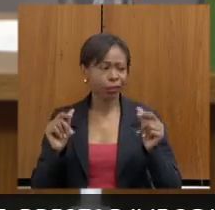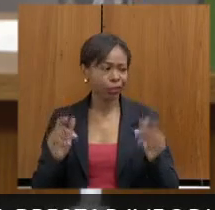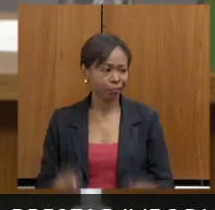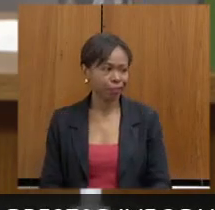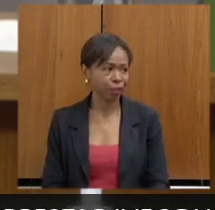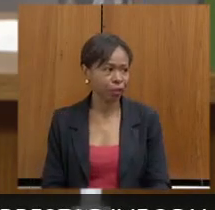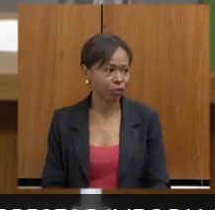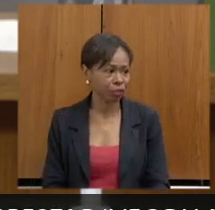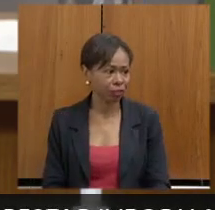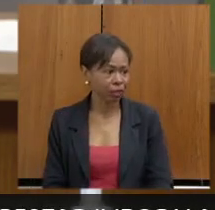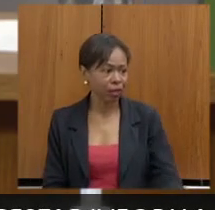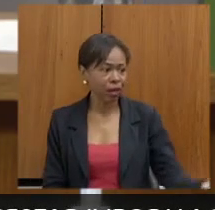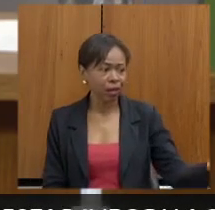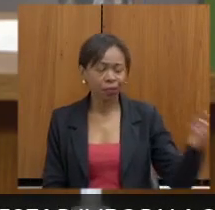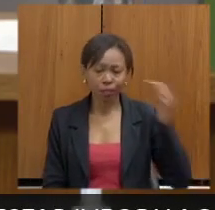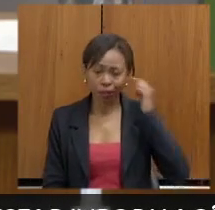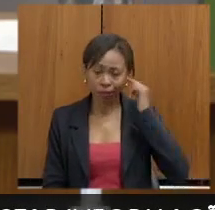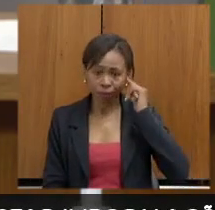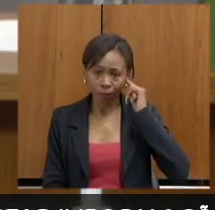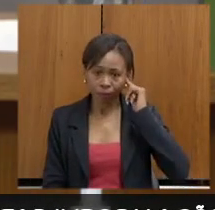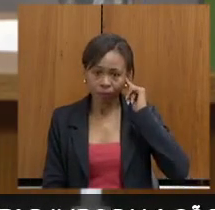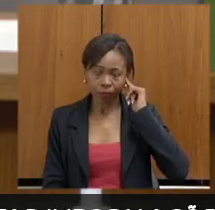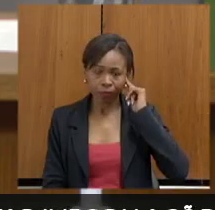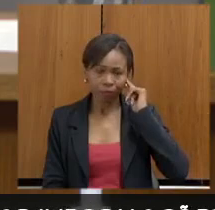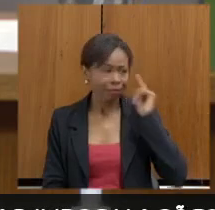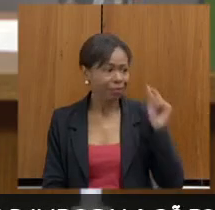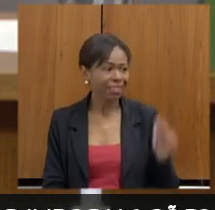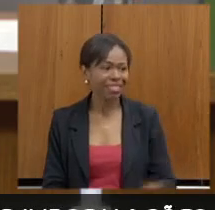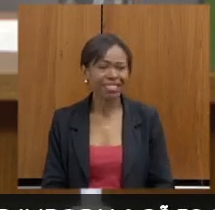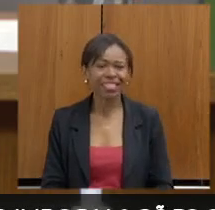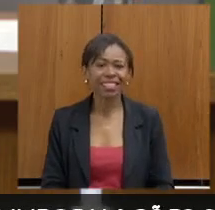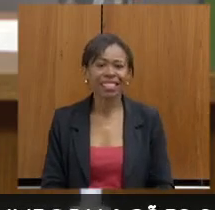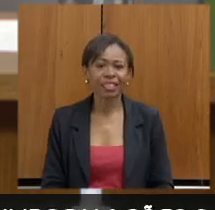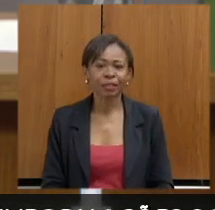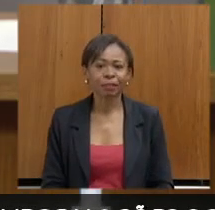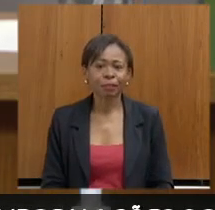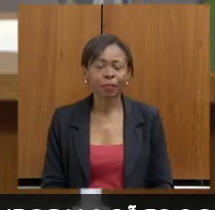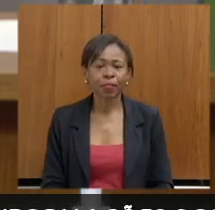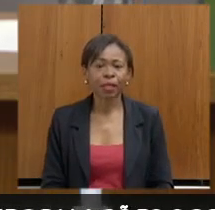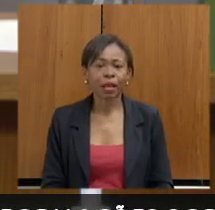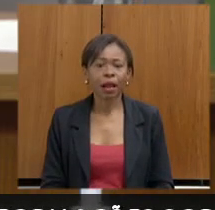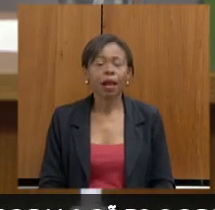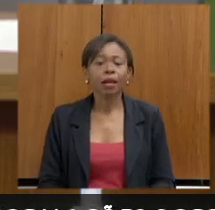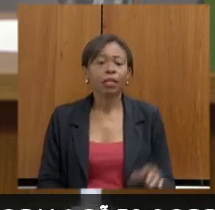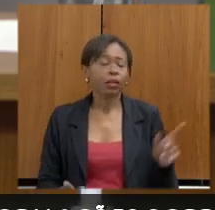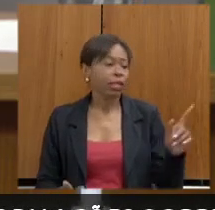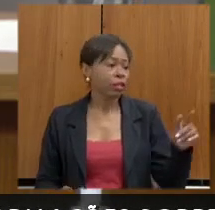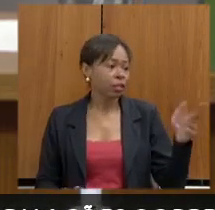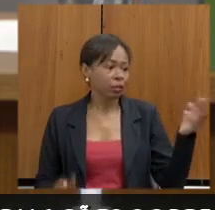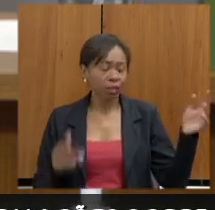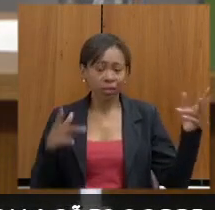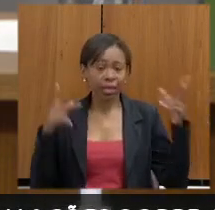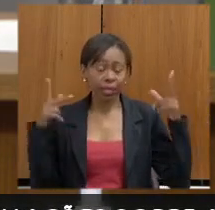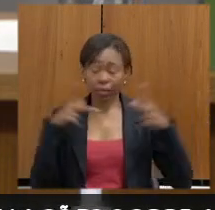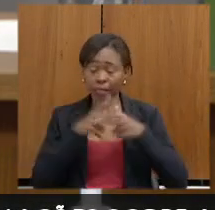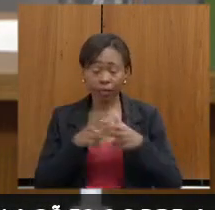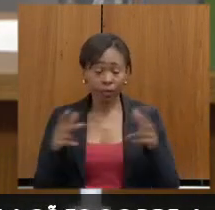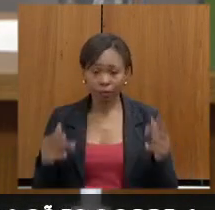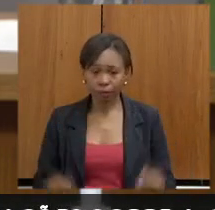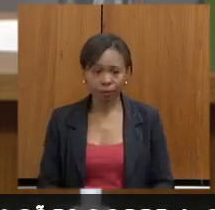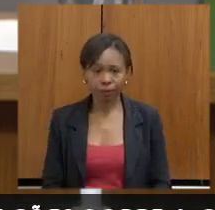lá pautado eu acredito né que a gente pode eu vou tentar lembrar de alguns aqui